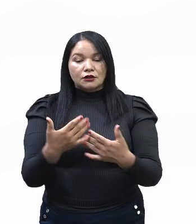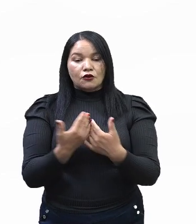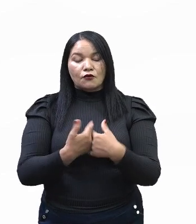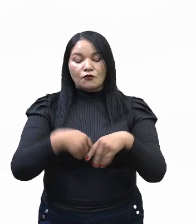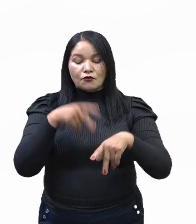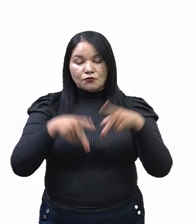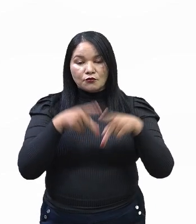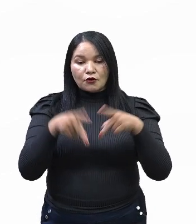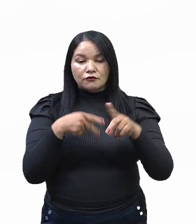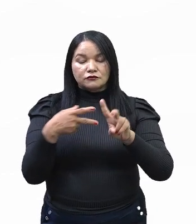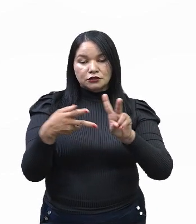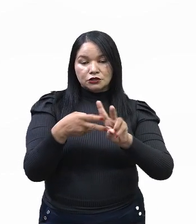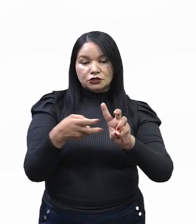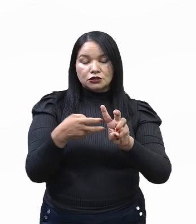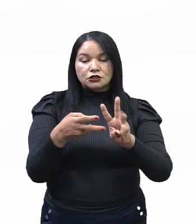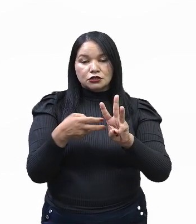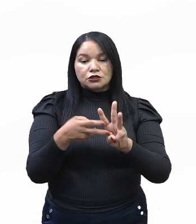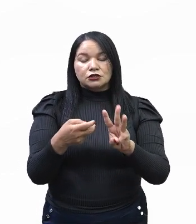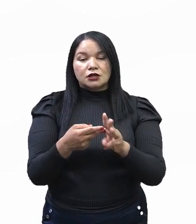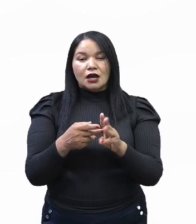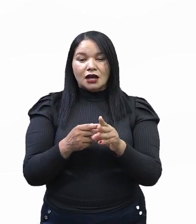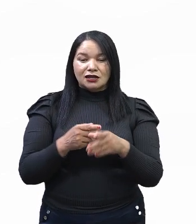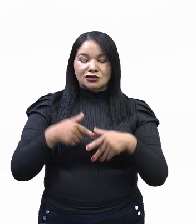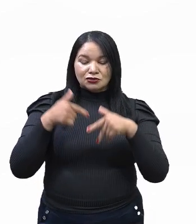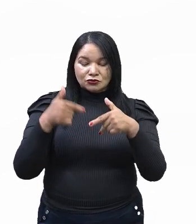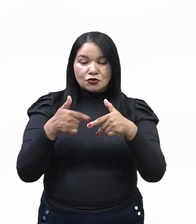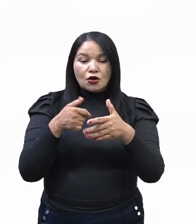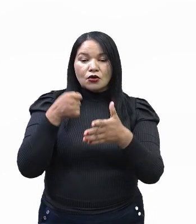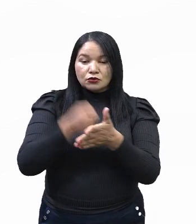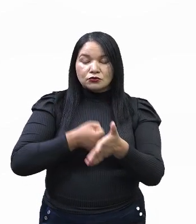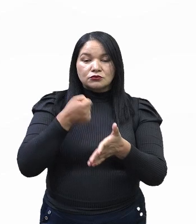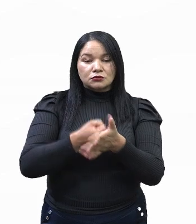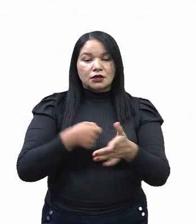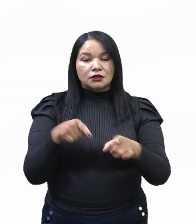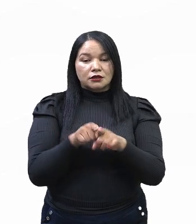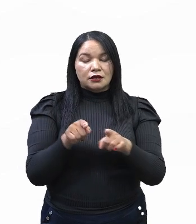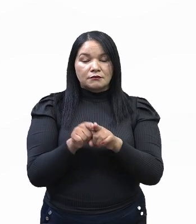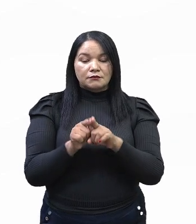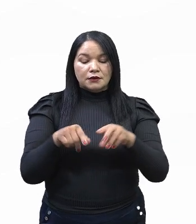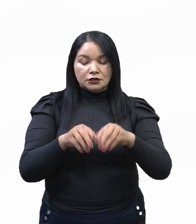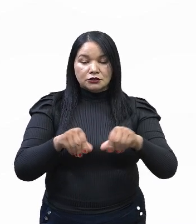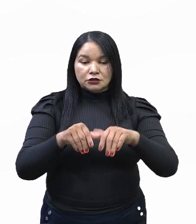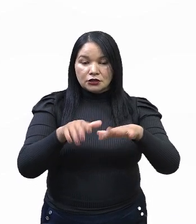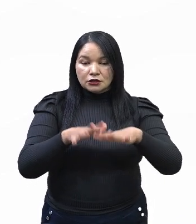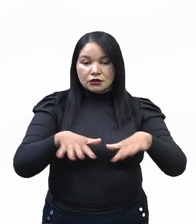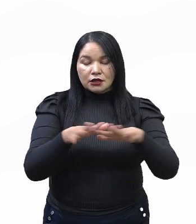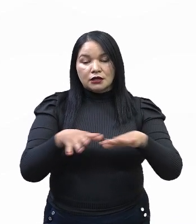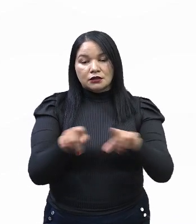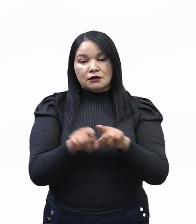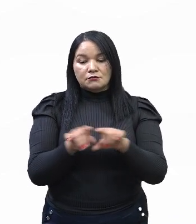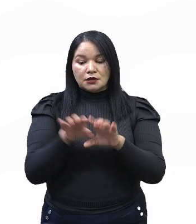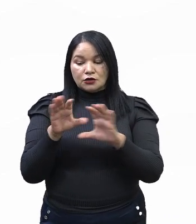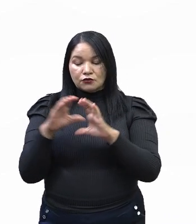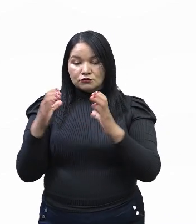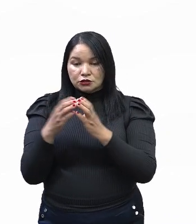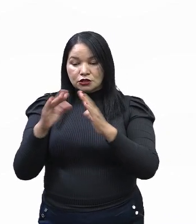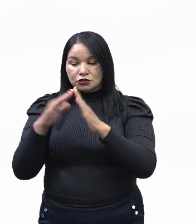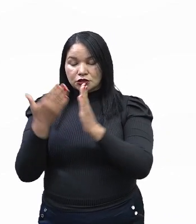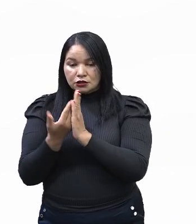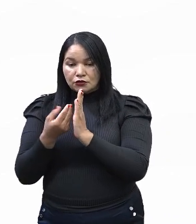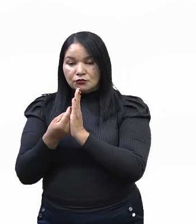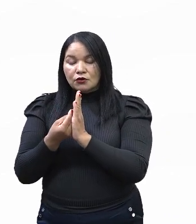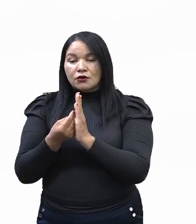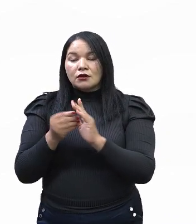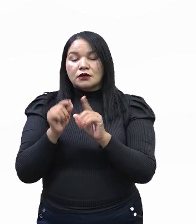têm lutado pela preservação de seus territórios ancestrais, enquanto as comunidades quilombolas, que são